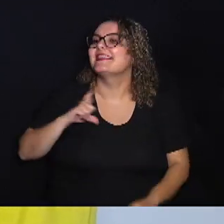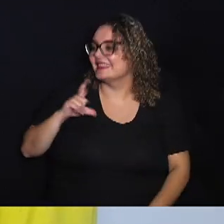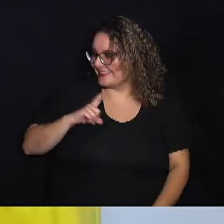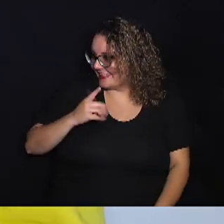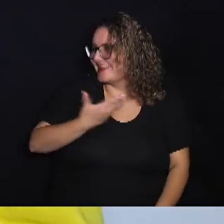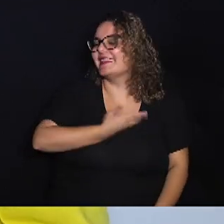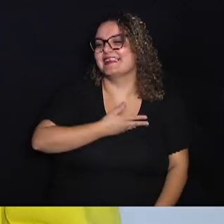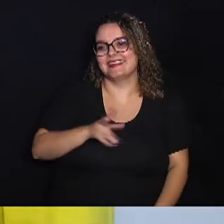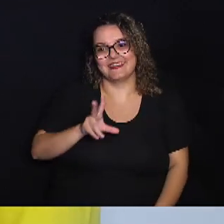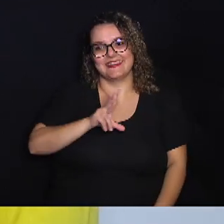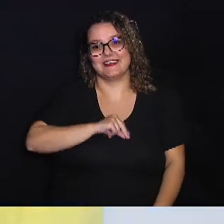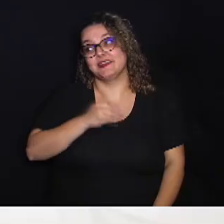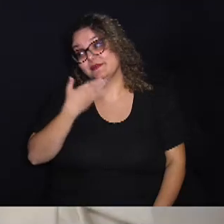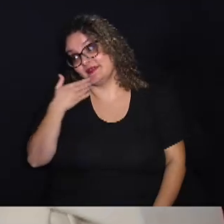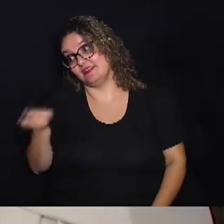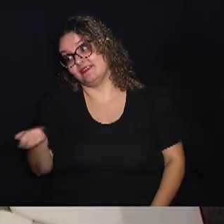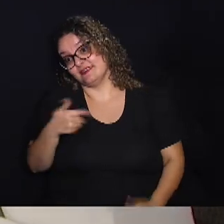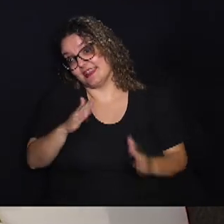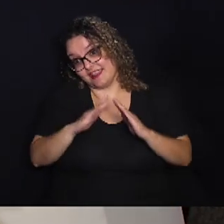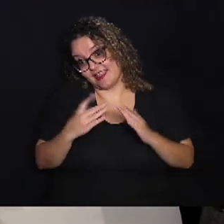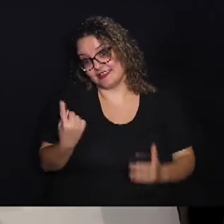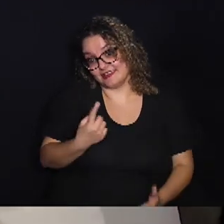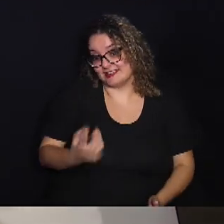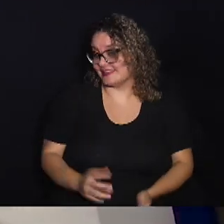viu? Melhor do que ficar em casa.